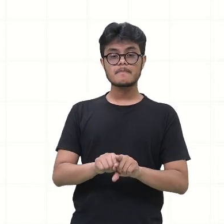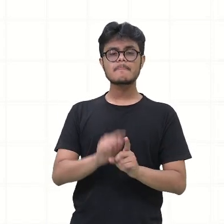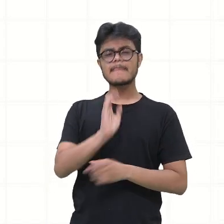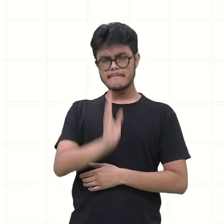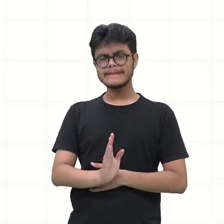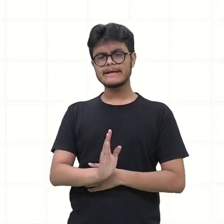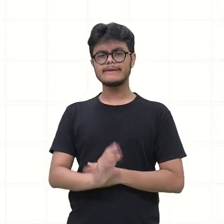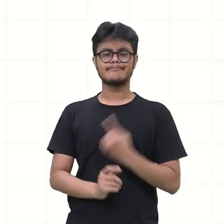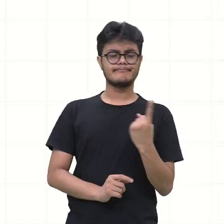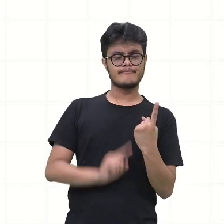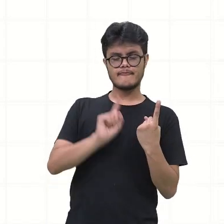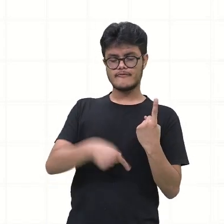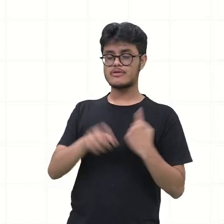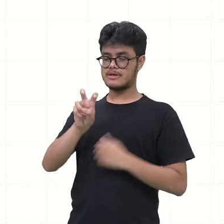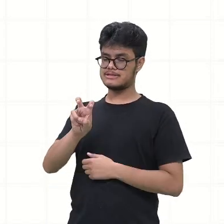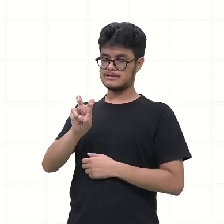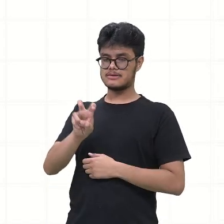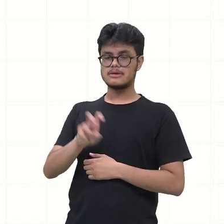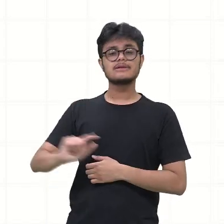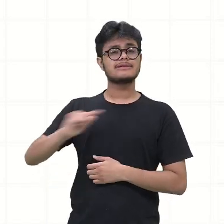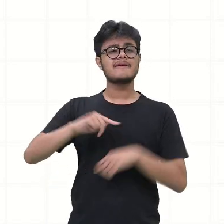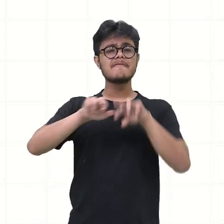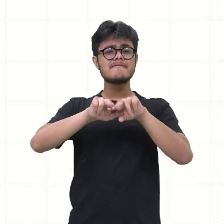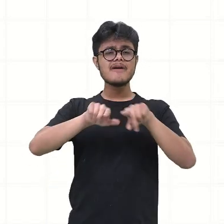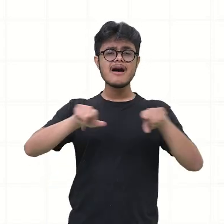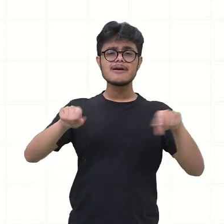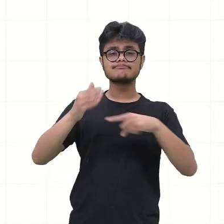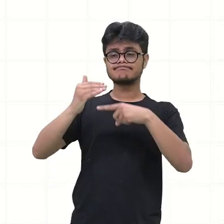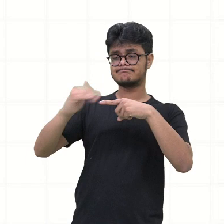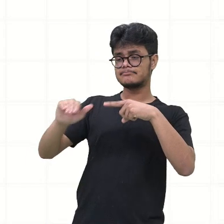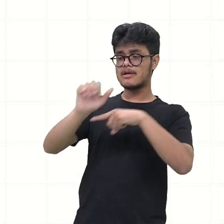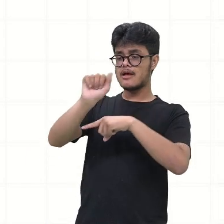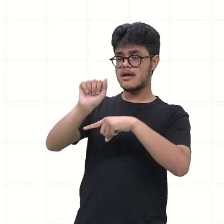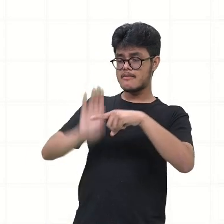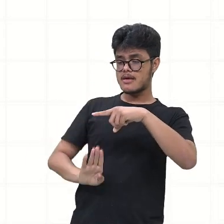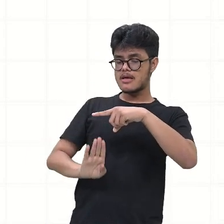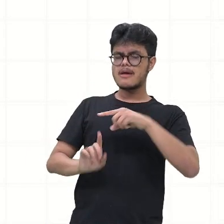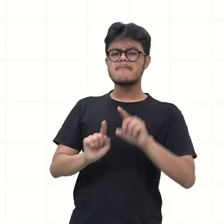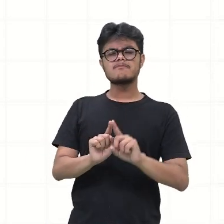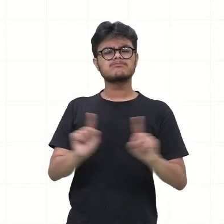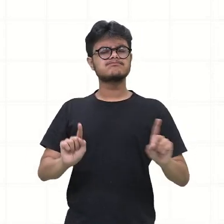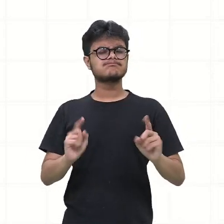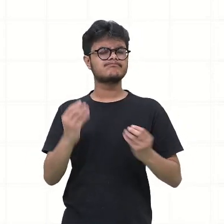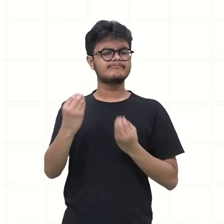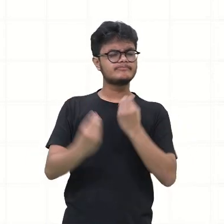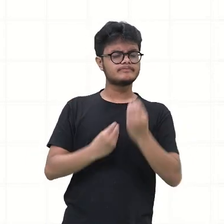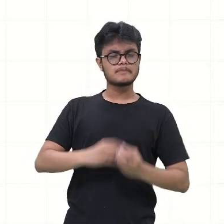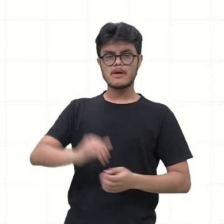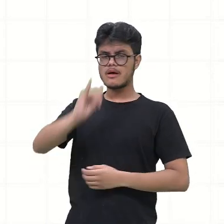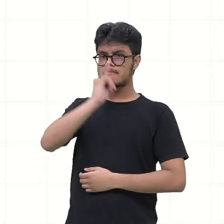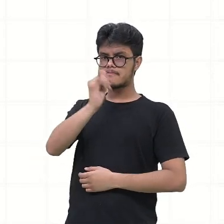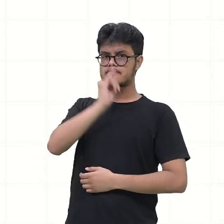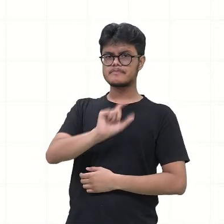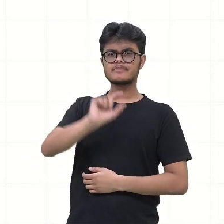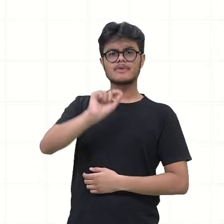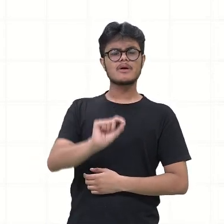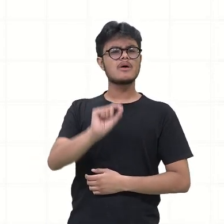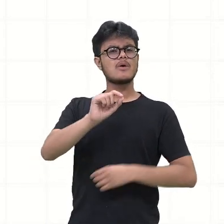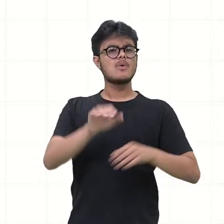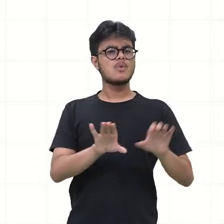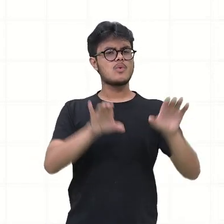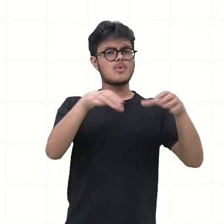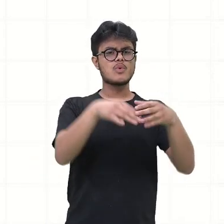sei localizar várias frações. Mas como que eu vou localizar um número